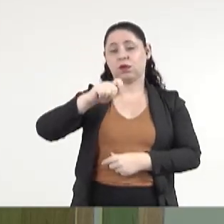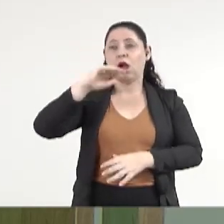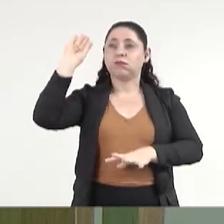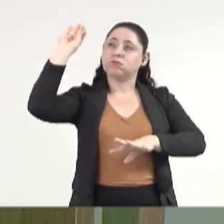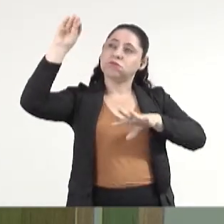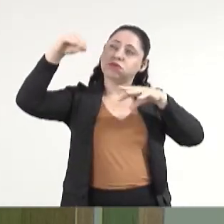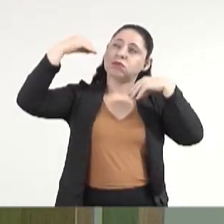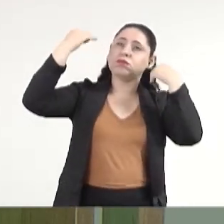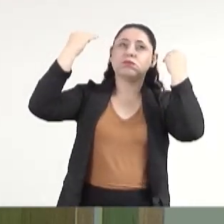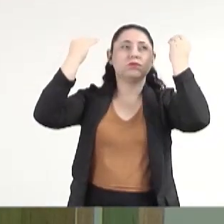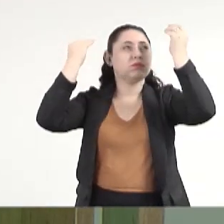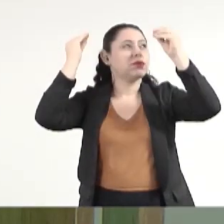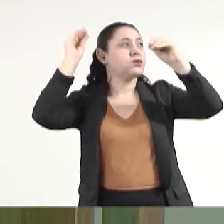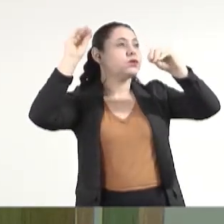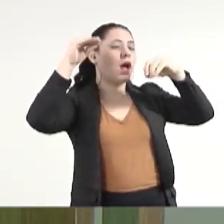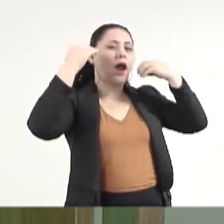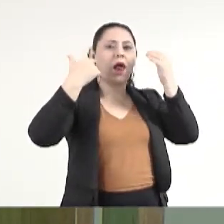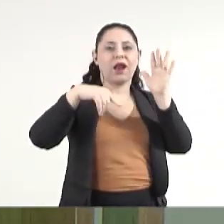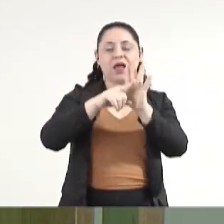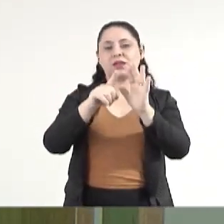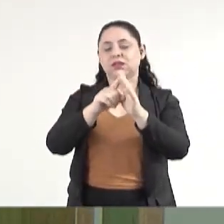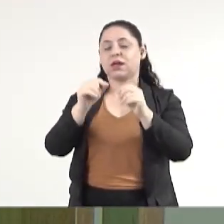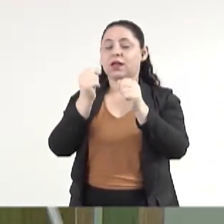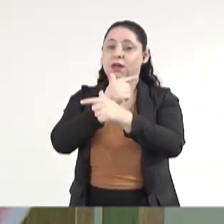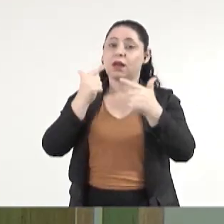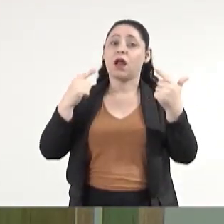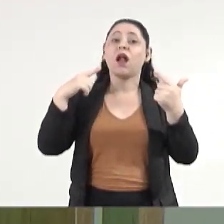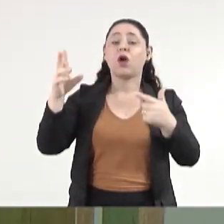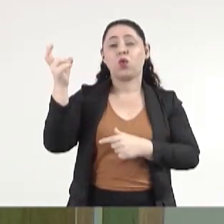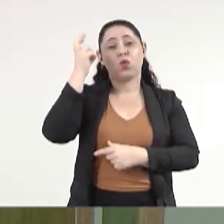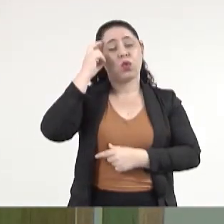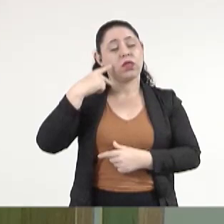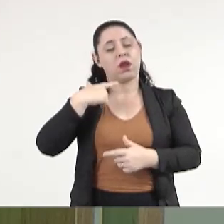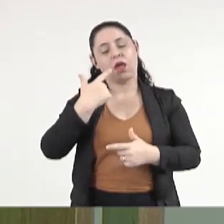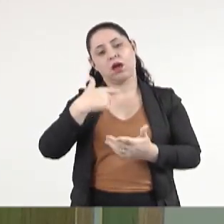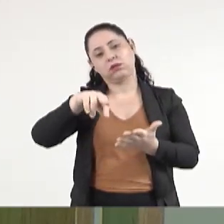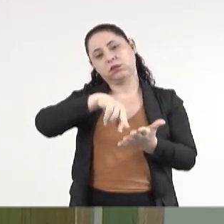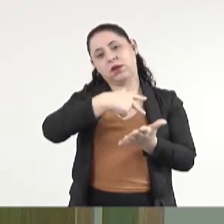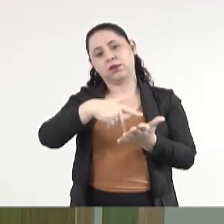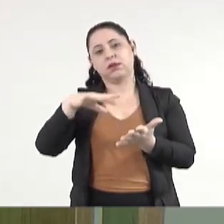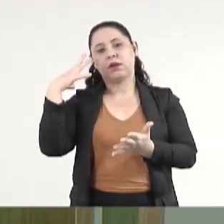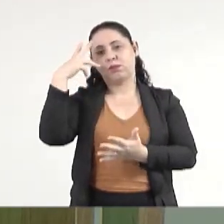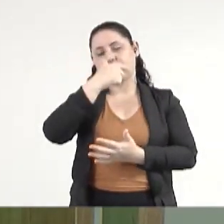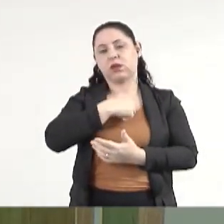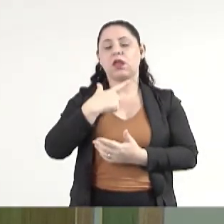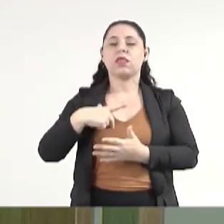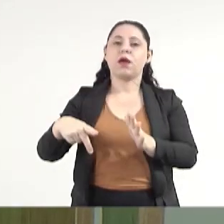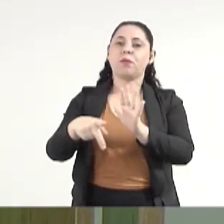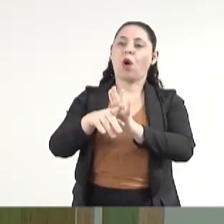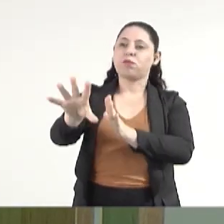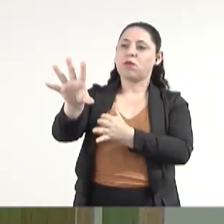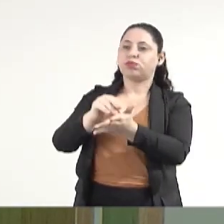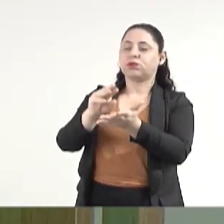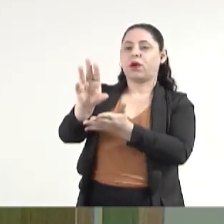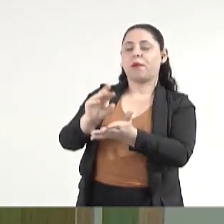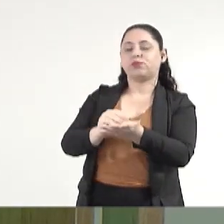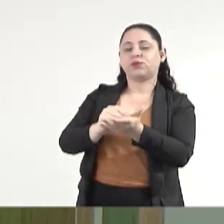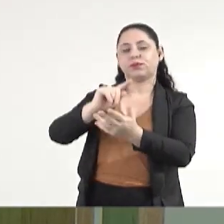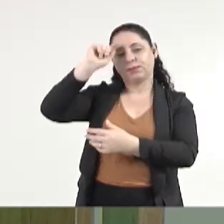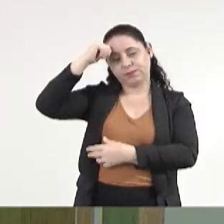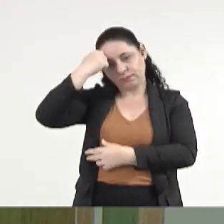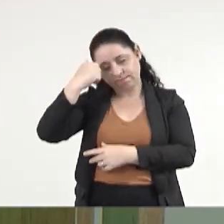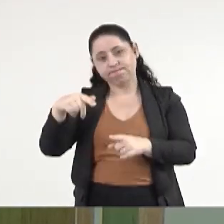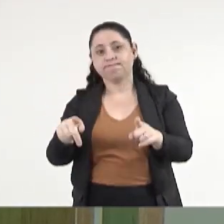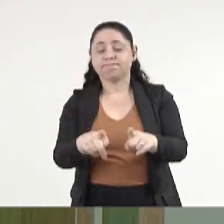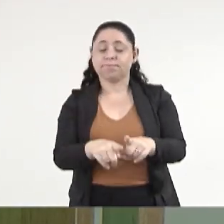do reggae que traz para a gente aí essa alegria. A gente sabe que é uma cultura, uma dança bonita, que tem influências africanas,